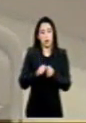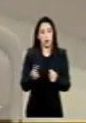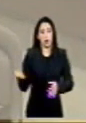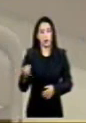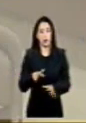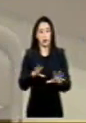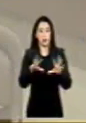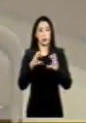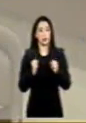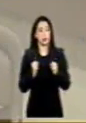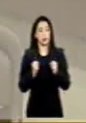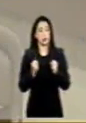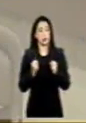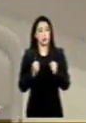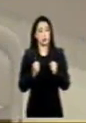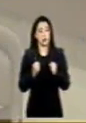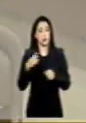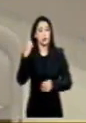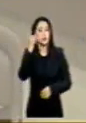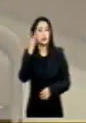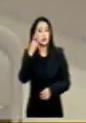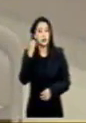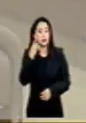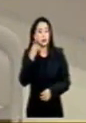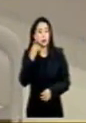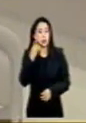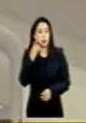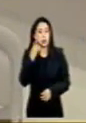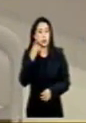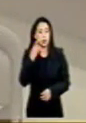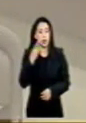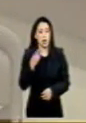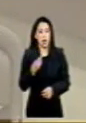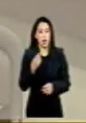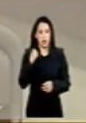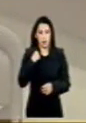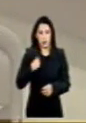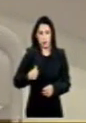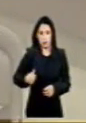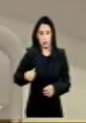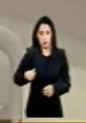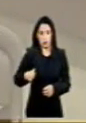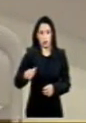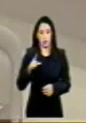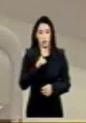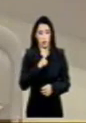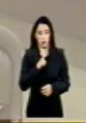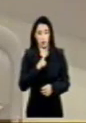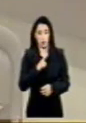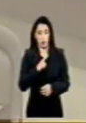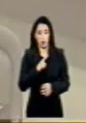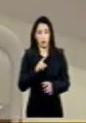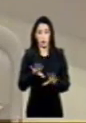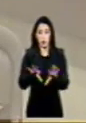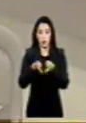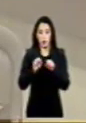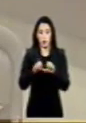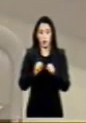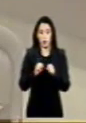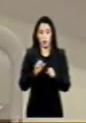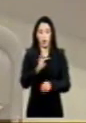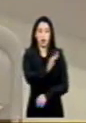partem dos deputados. As maletas que foram apreendidas possuem dados técnicos